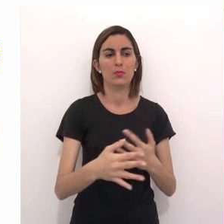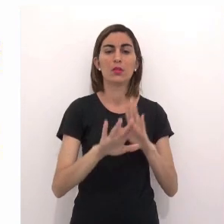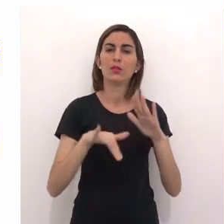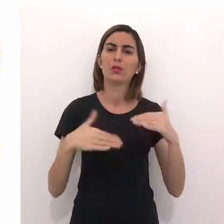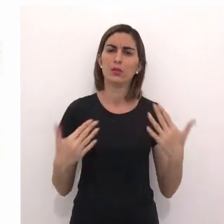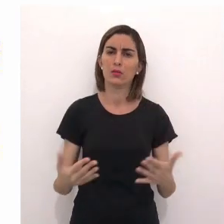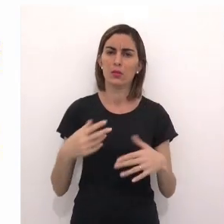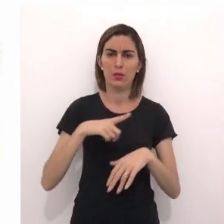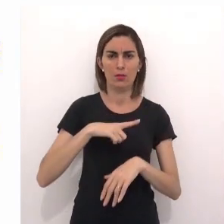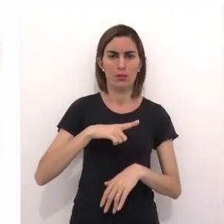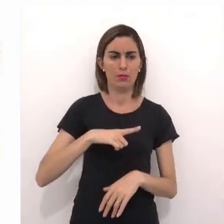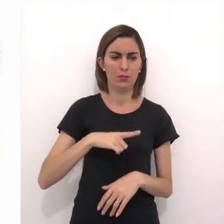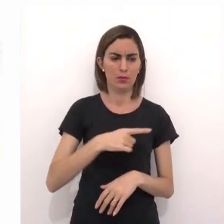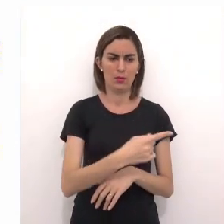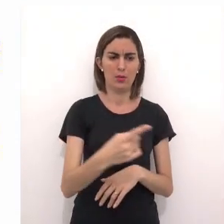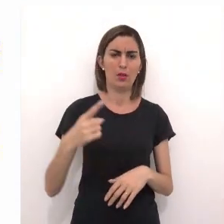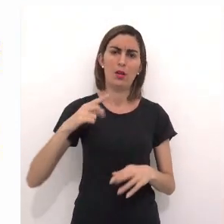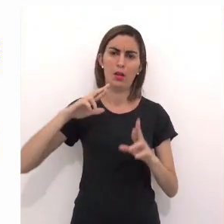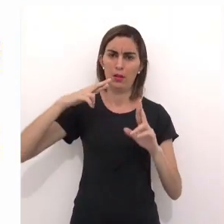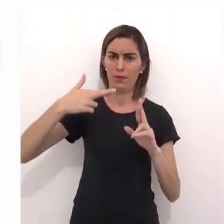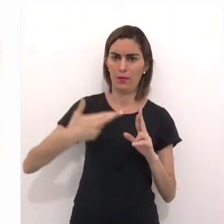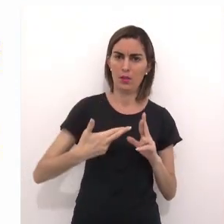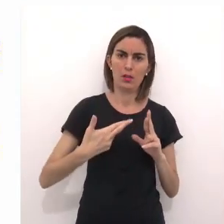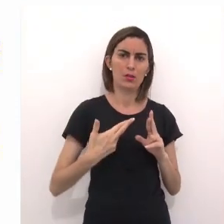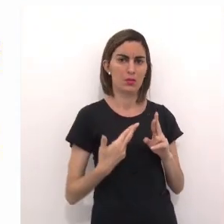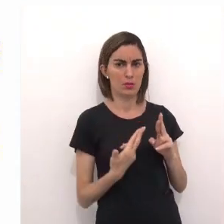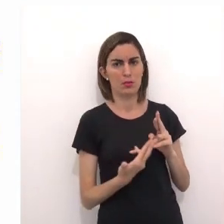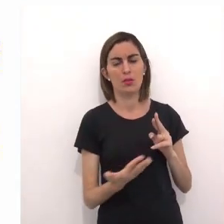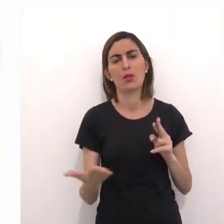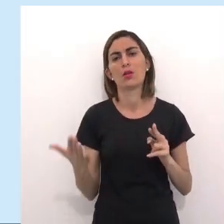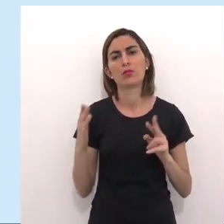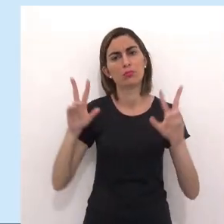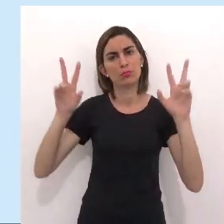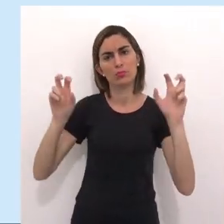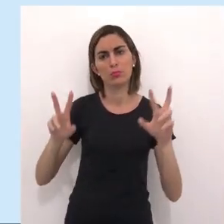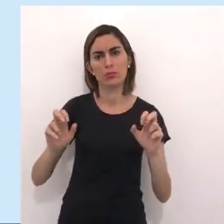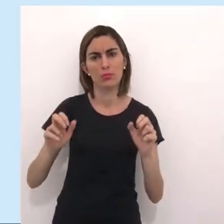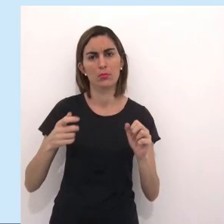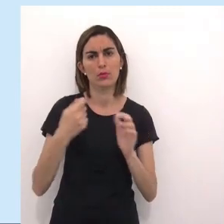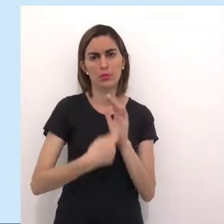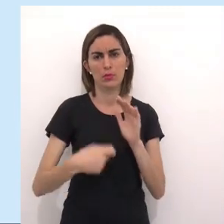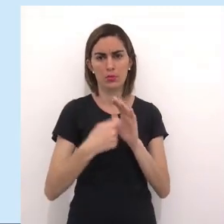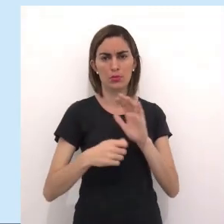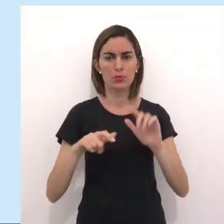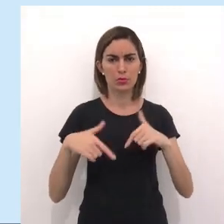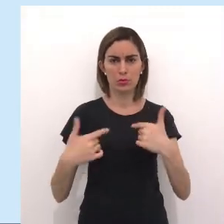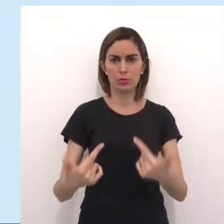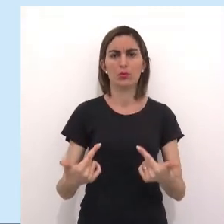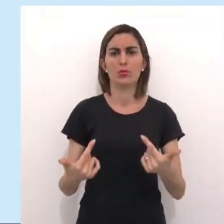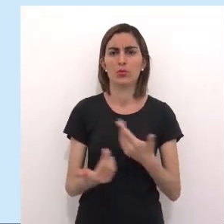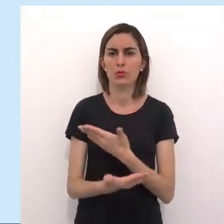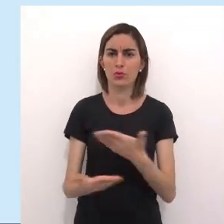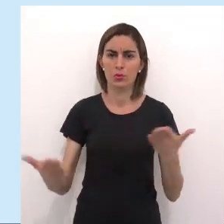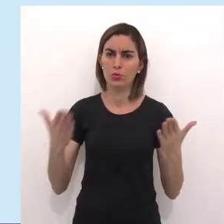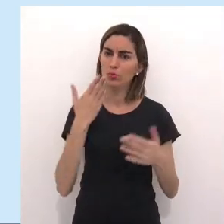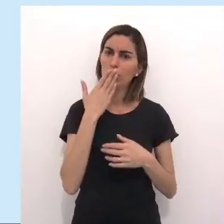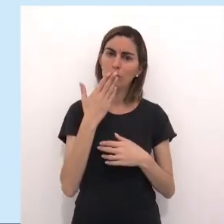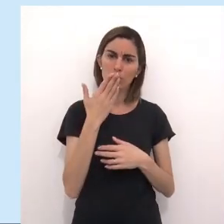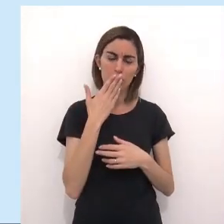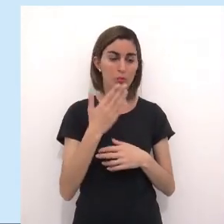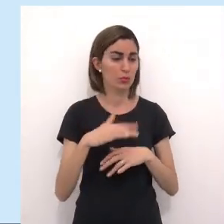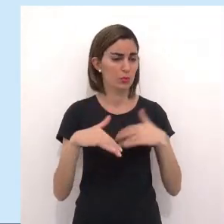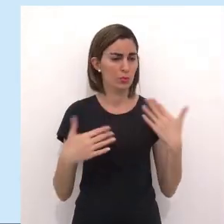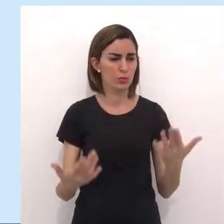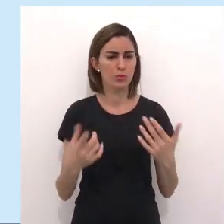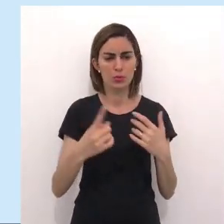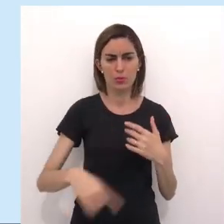Então aí vocês vão ter uma referência sobre essa resistência aos indígenas.